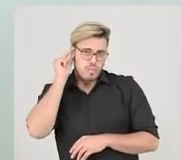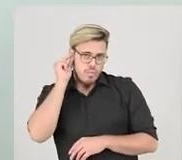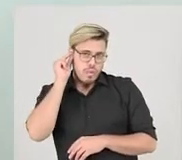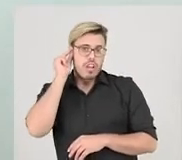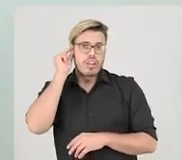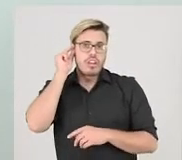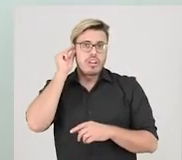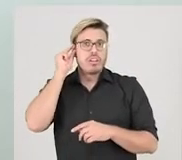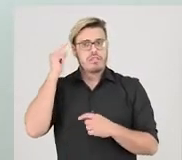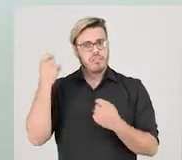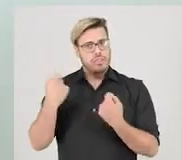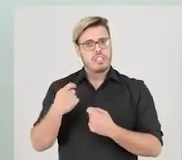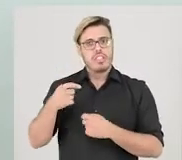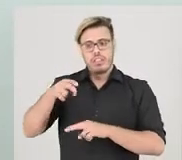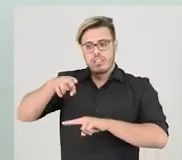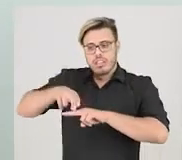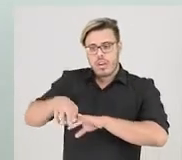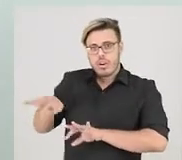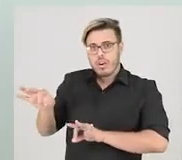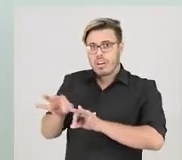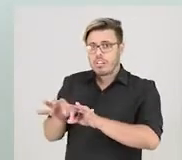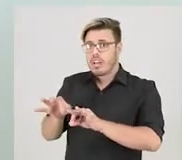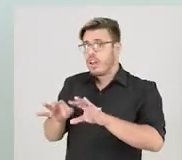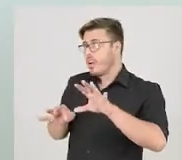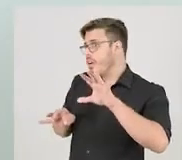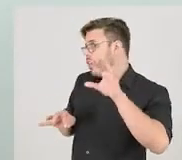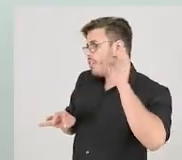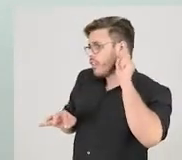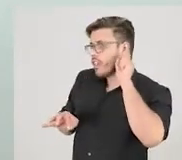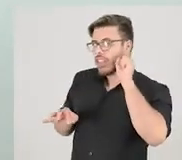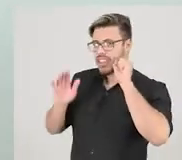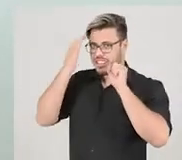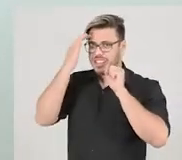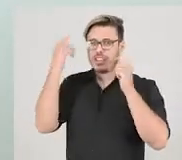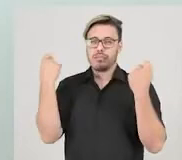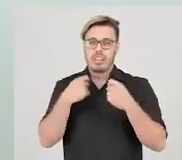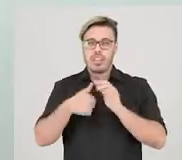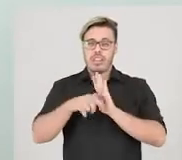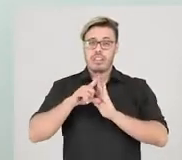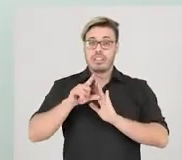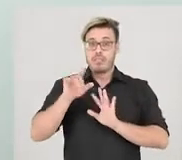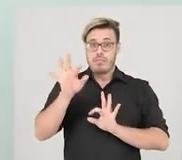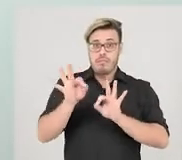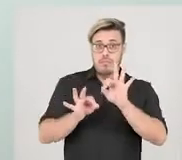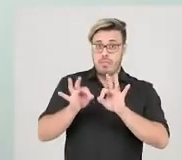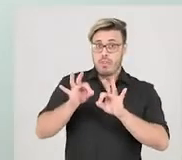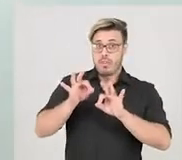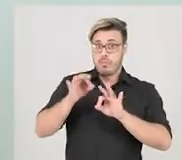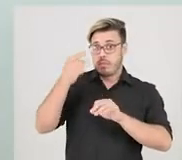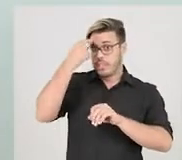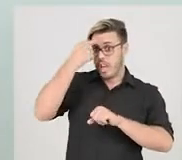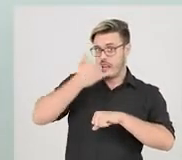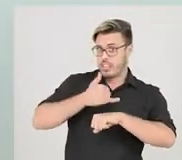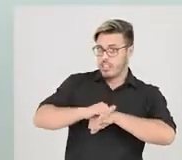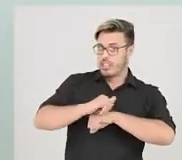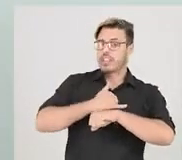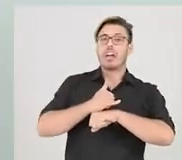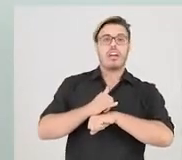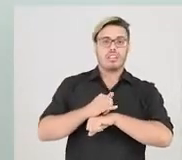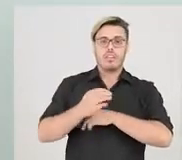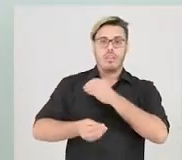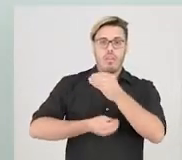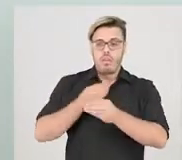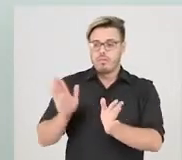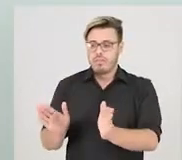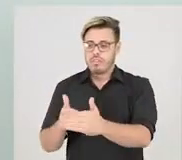são pensadas, inclusive no manejo da sala de aula, não só no manejo do conteúdo. E isso você vai colocar no